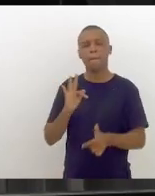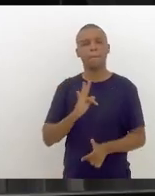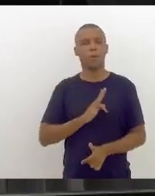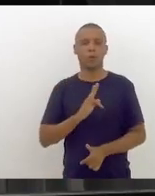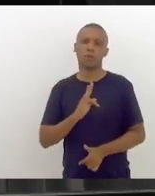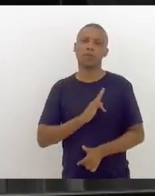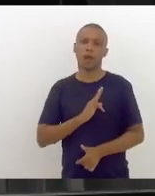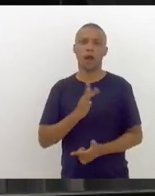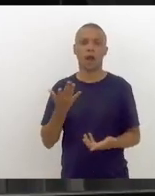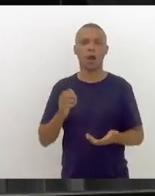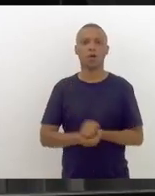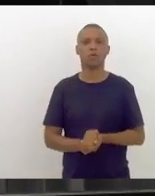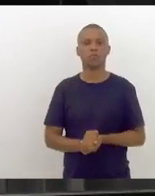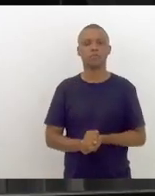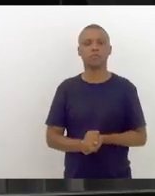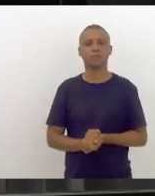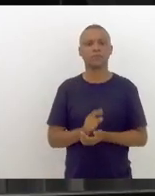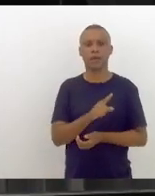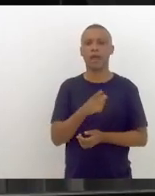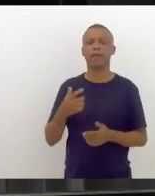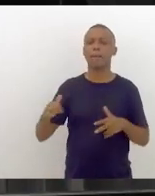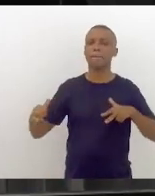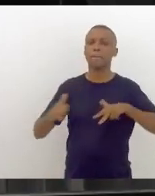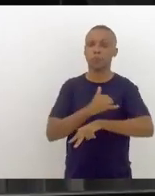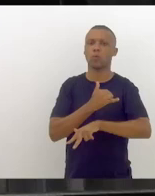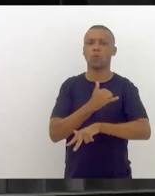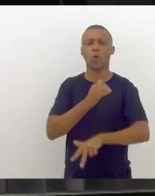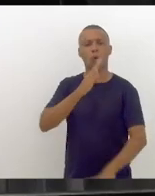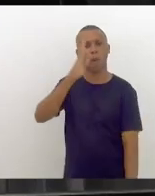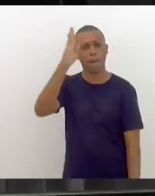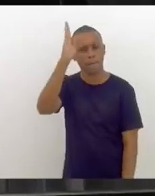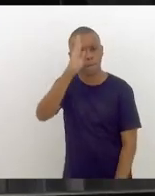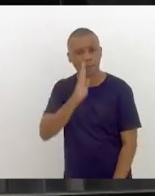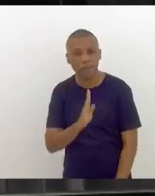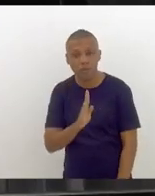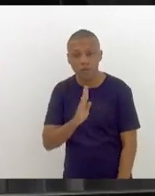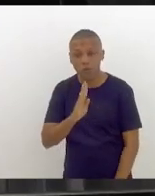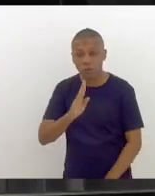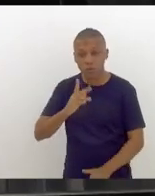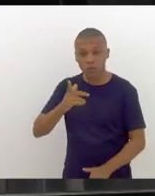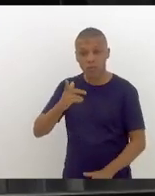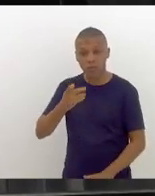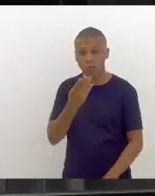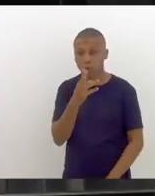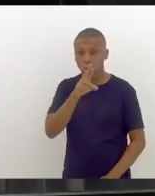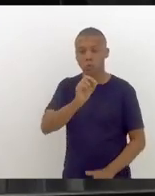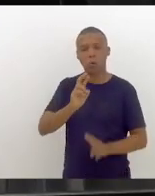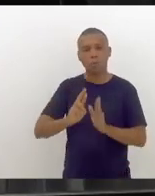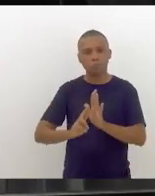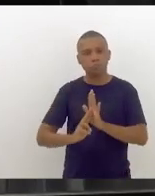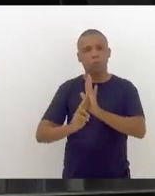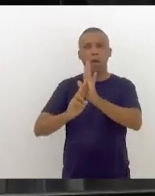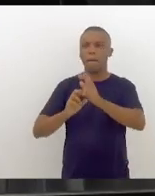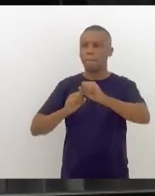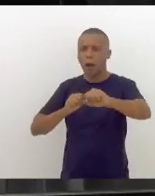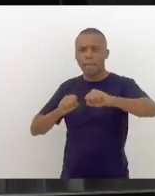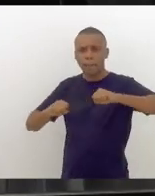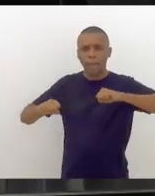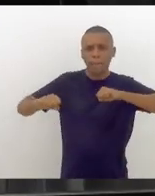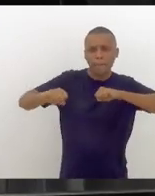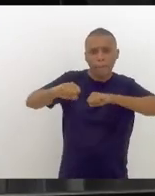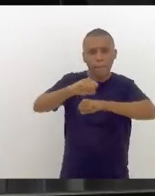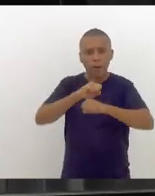deixa vítima o próprio Brasil que Bruno tanto representou na sua luta